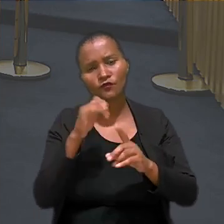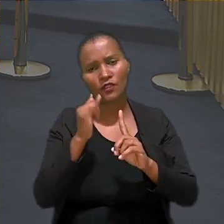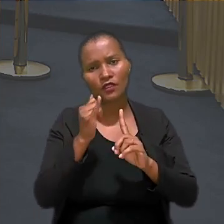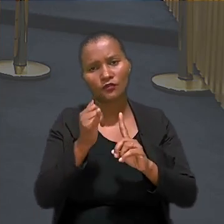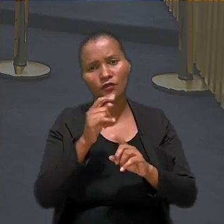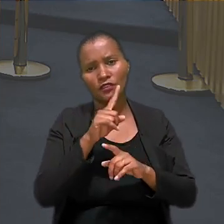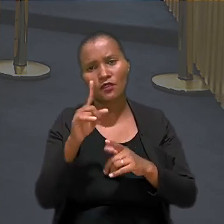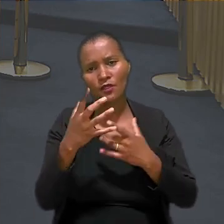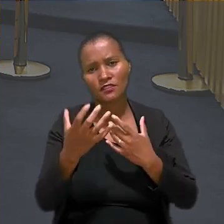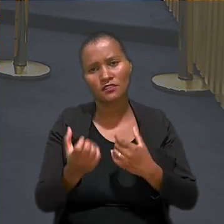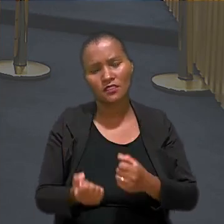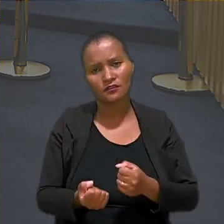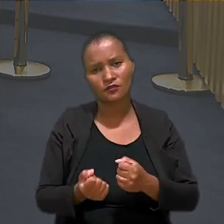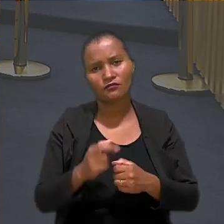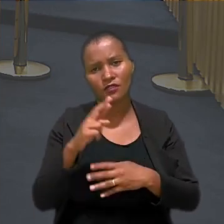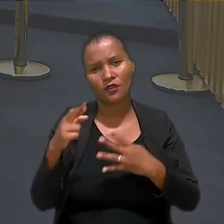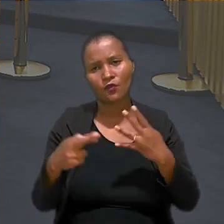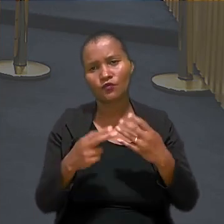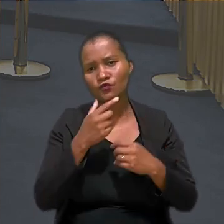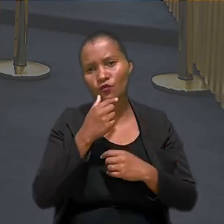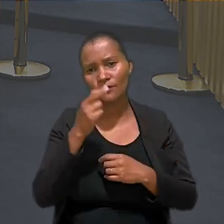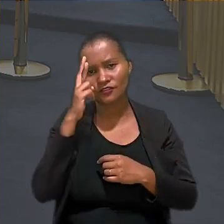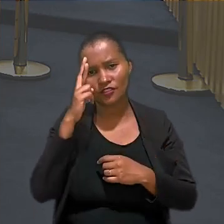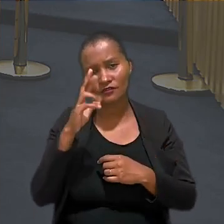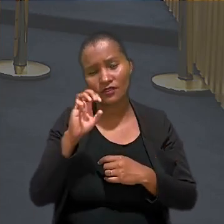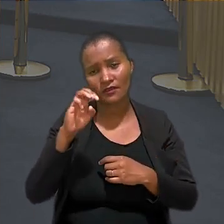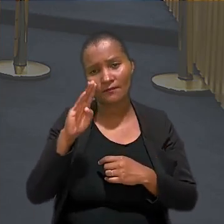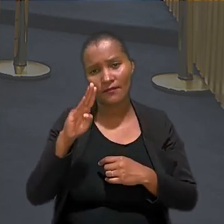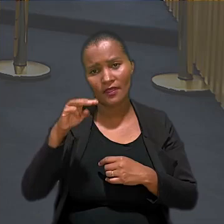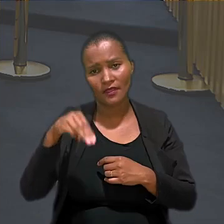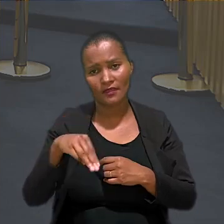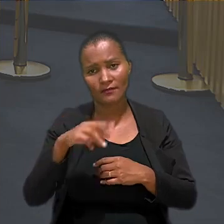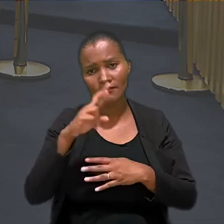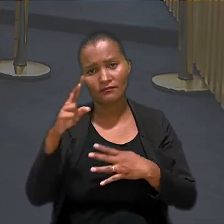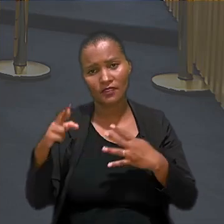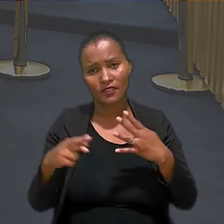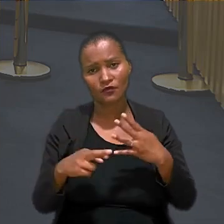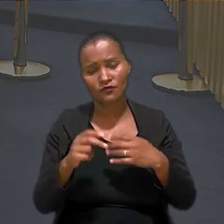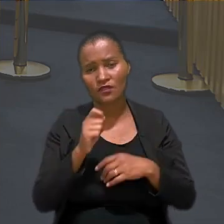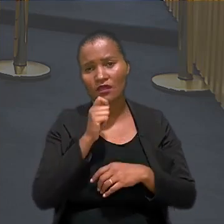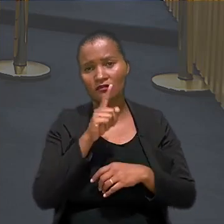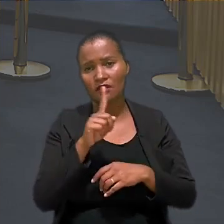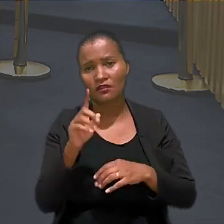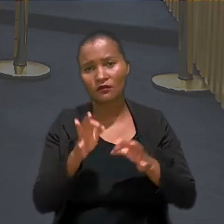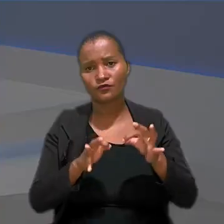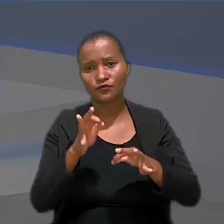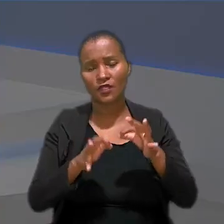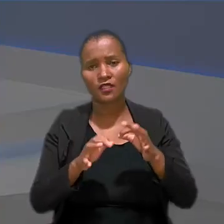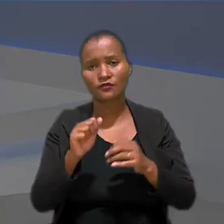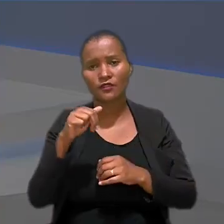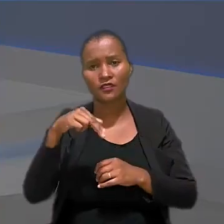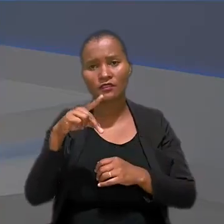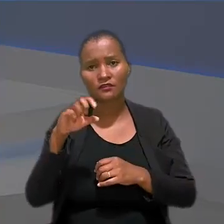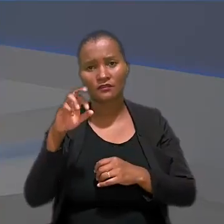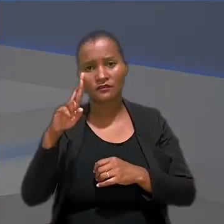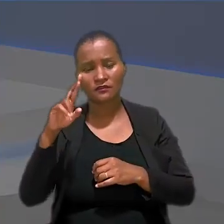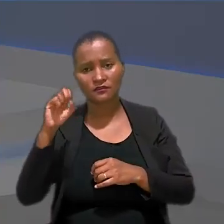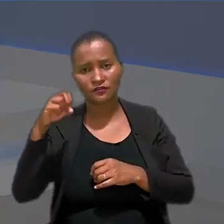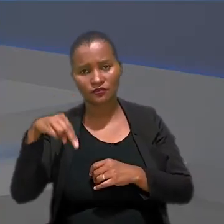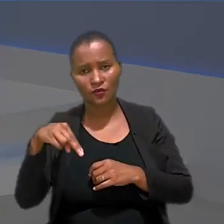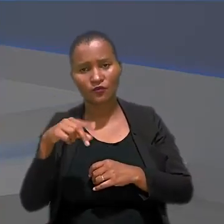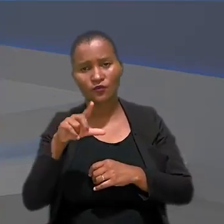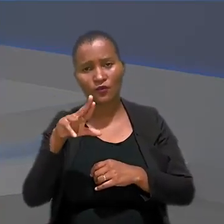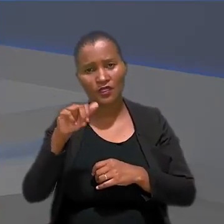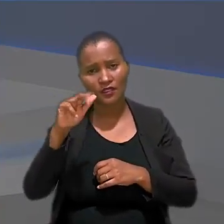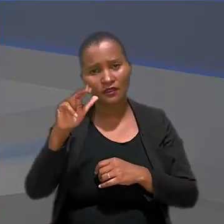relator e negou o provimento ao agravo do gerente. A IBM apresentou embargos ainda não julgados. Anderson, Luana,